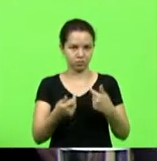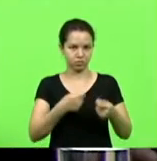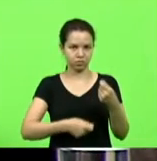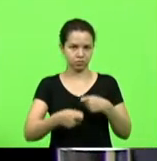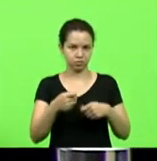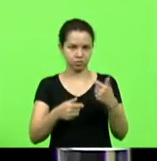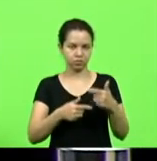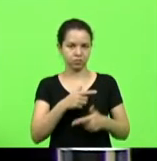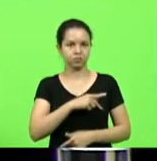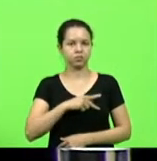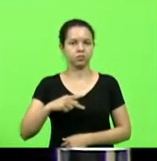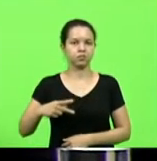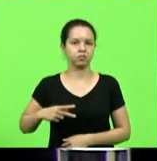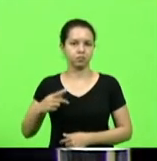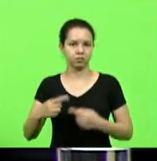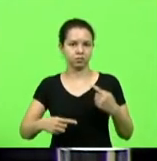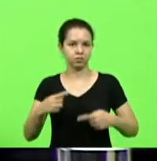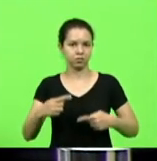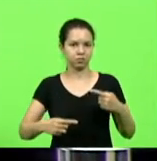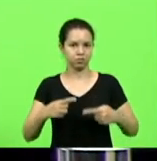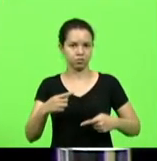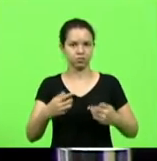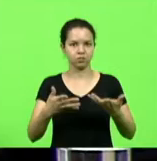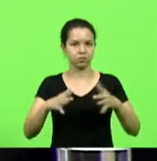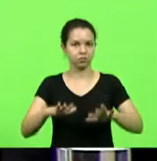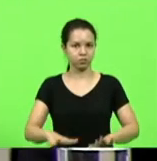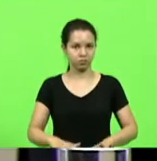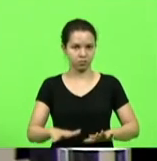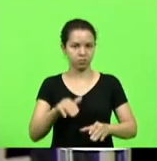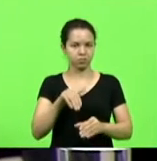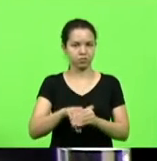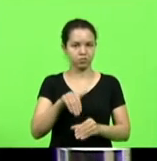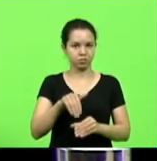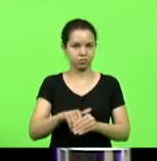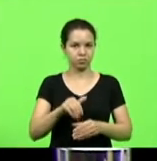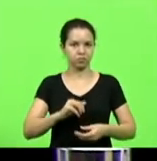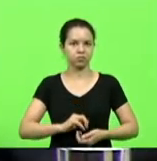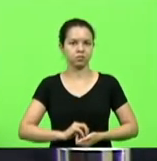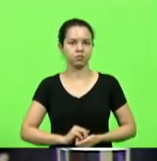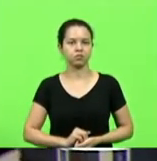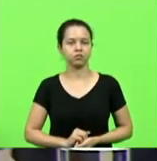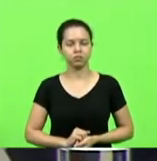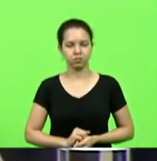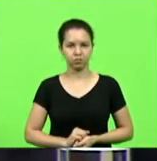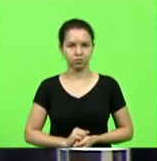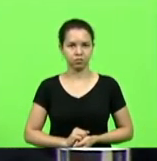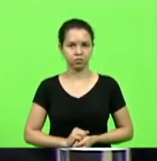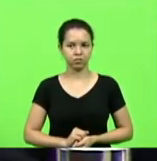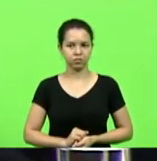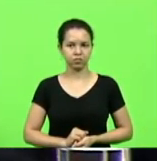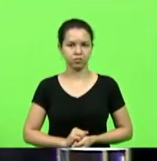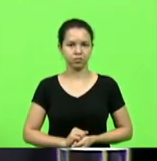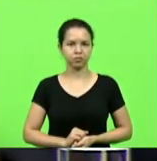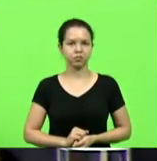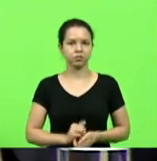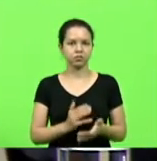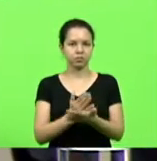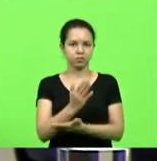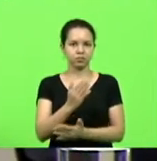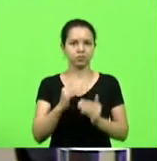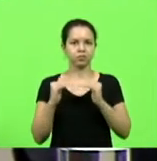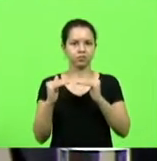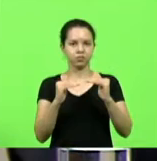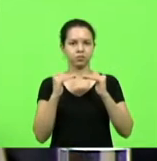em discussão. Não havendo quem queira discutir, é em votação. Deputados que aprovam, permaneçam como se encontra. Aprovado